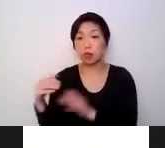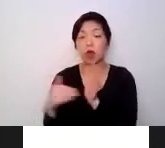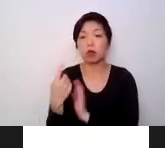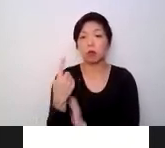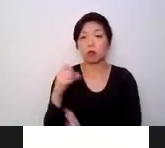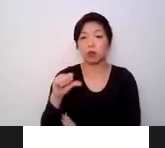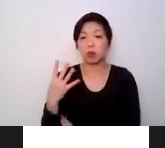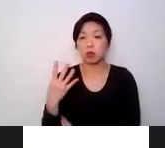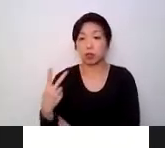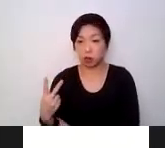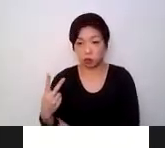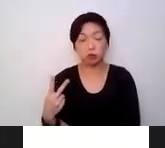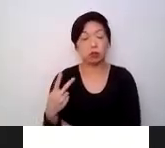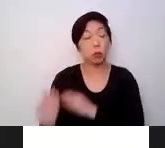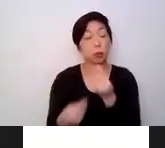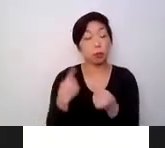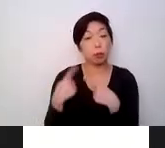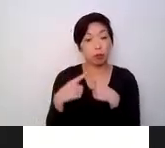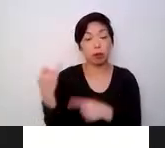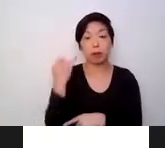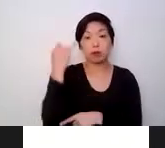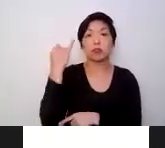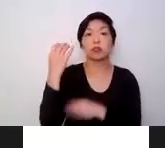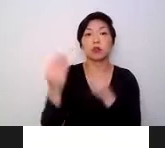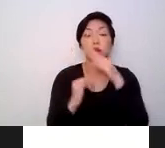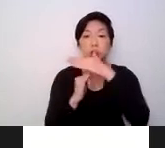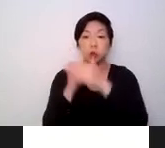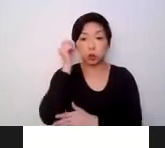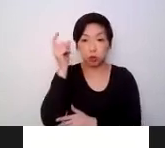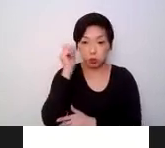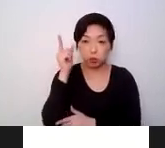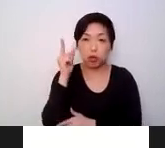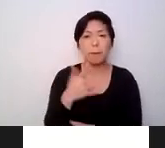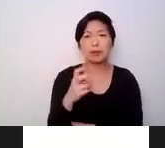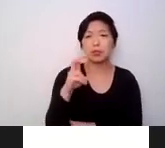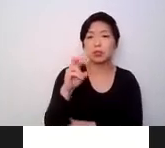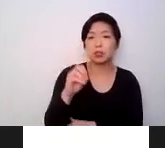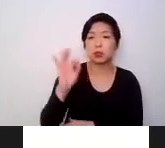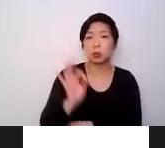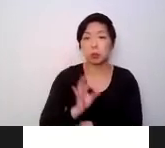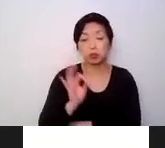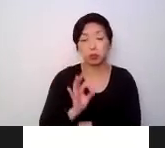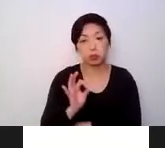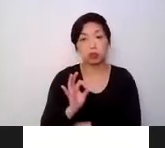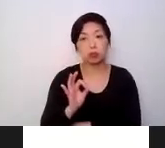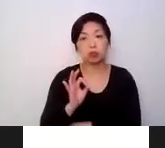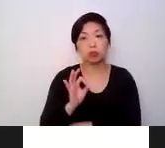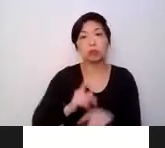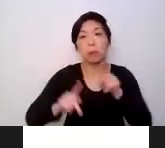enquanto instituição cultural numa cidade que tinha pouco mais de 50% da população alfabetizada,